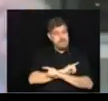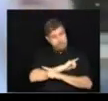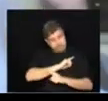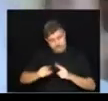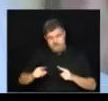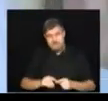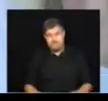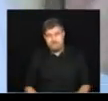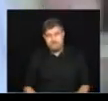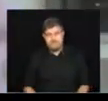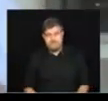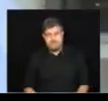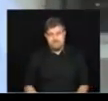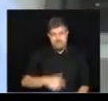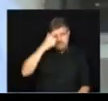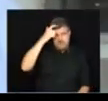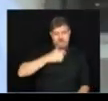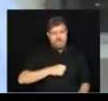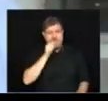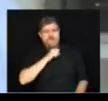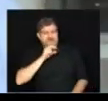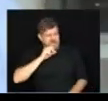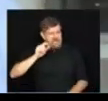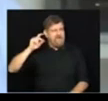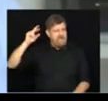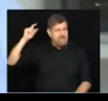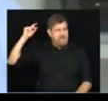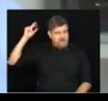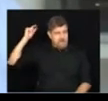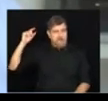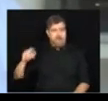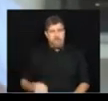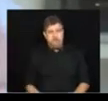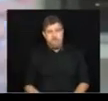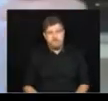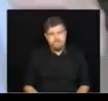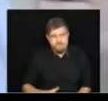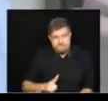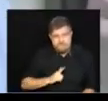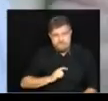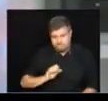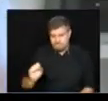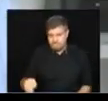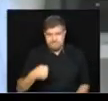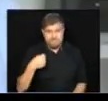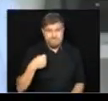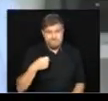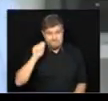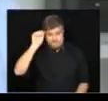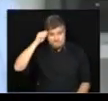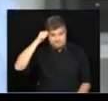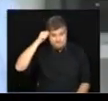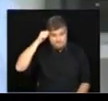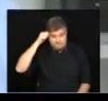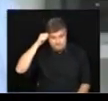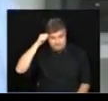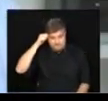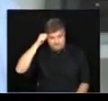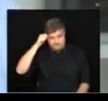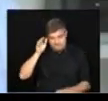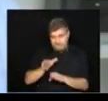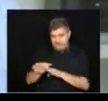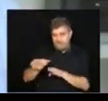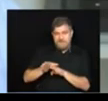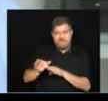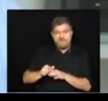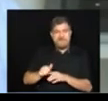ainda sou do tempo antigo, né? Onde uma cerveja preta para a mãe era